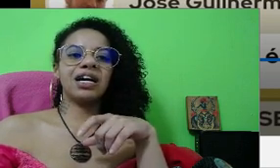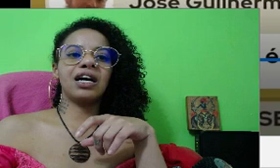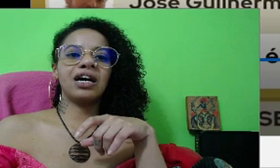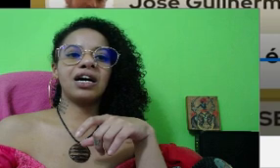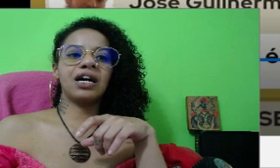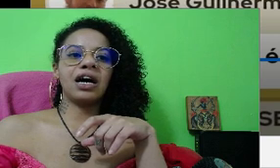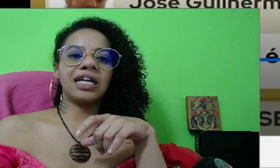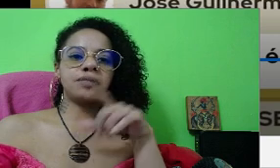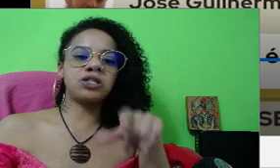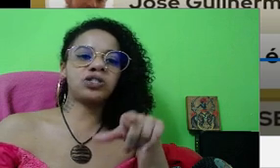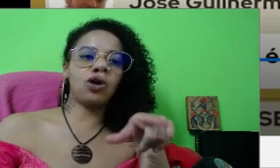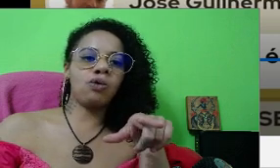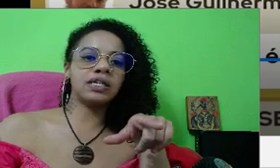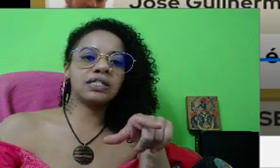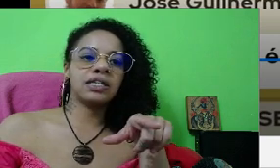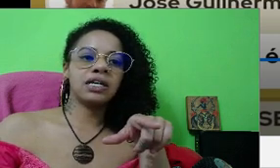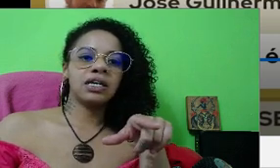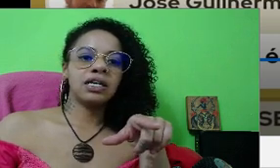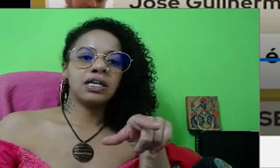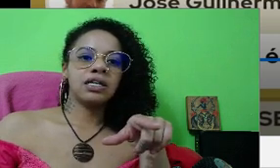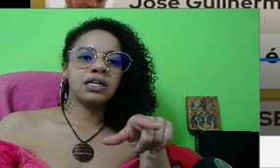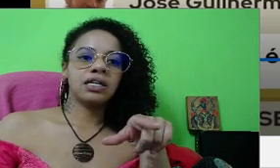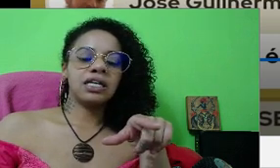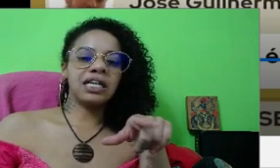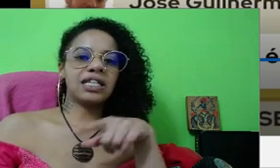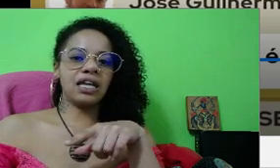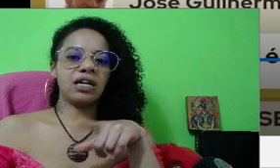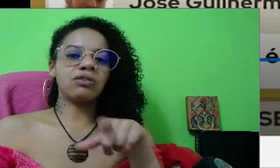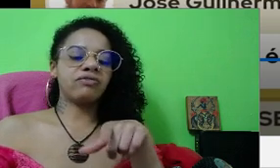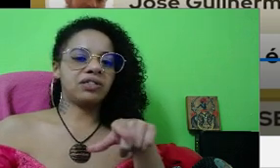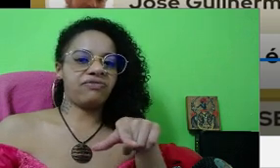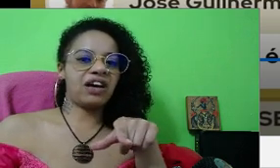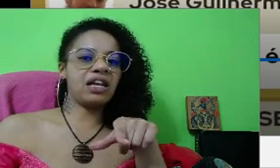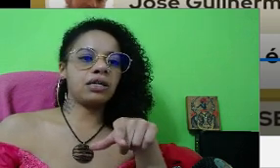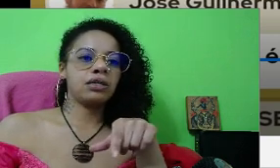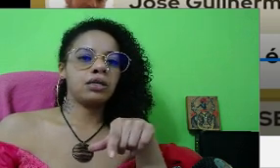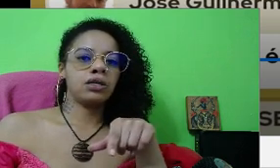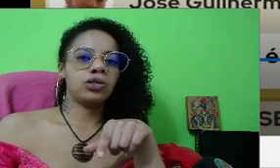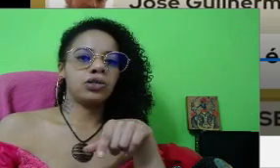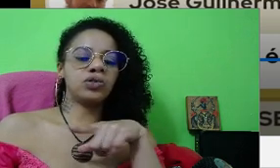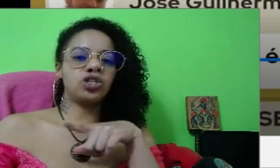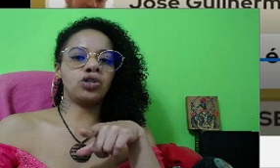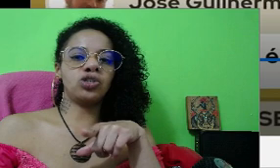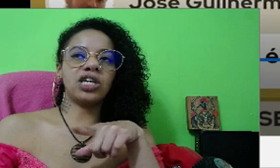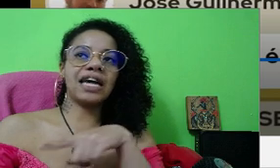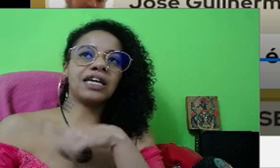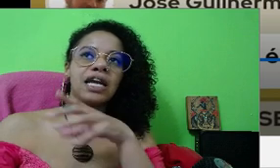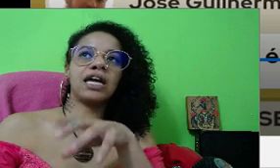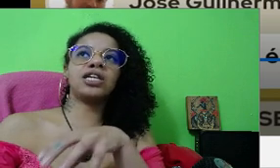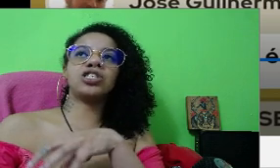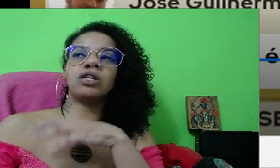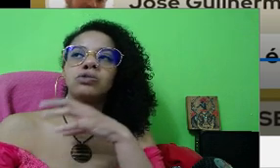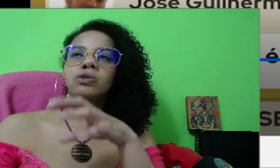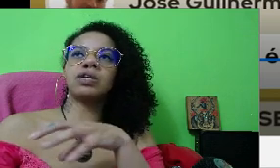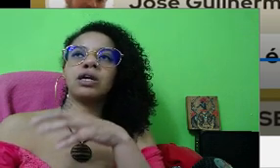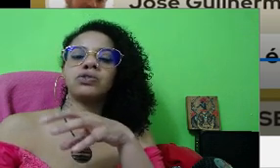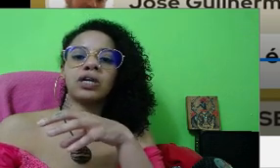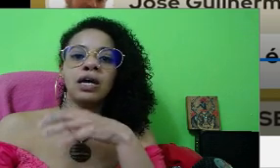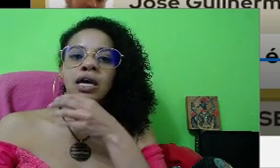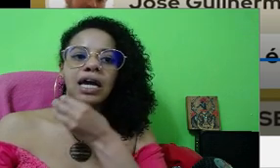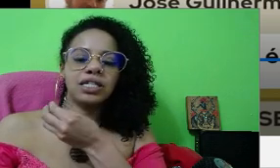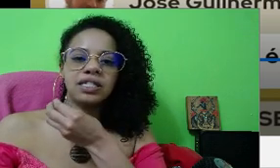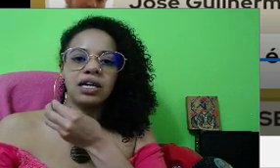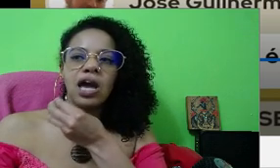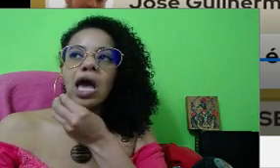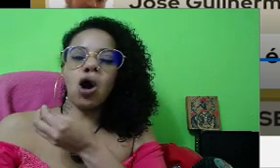que as pessoas entendem o que você fala no sentido de a igreja não sei